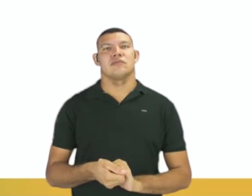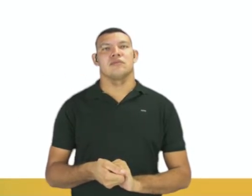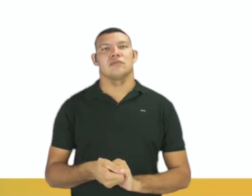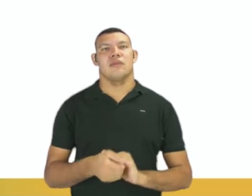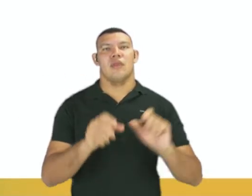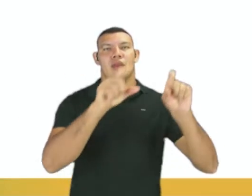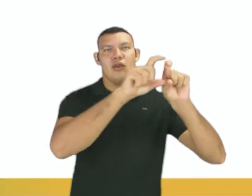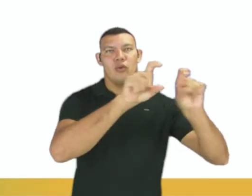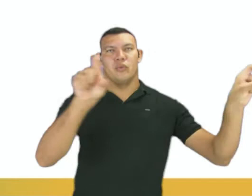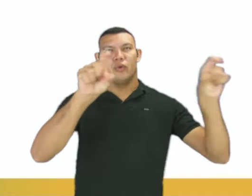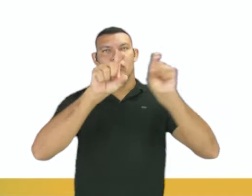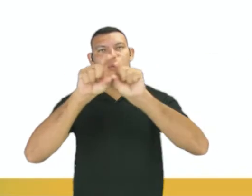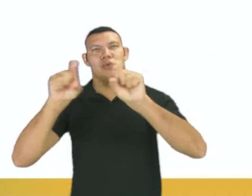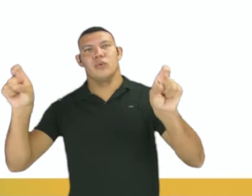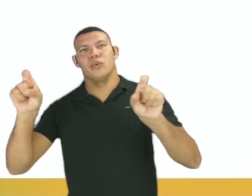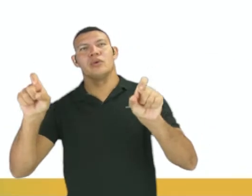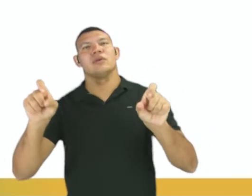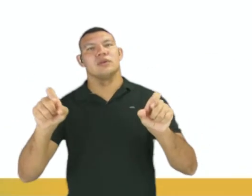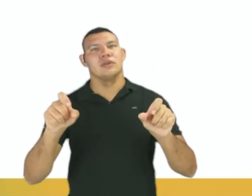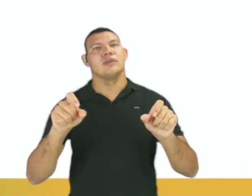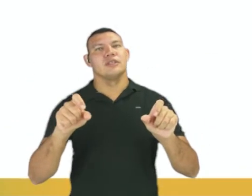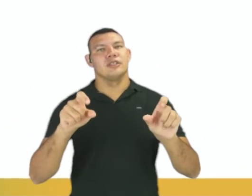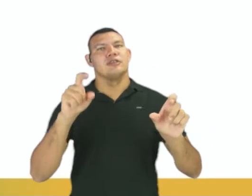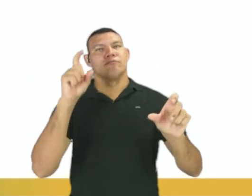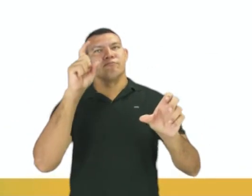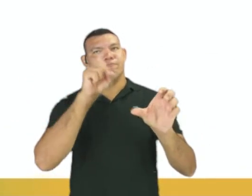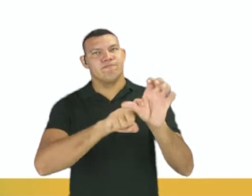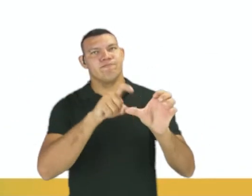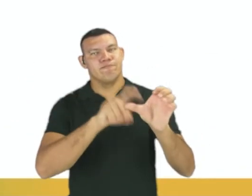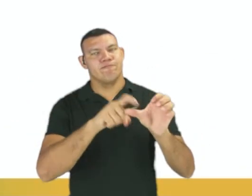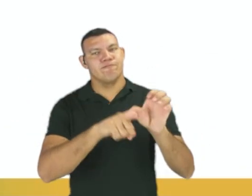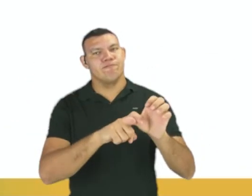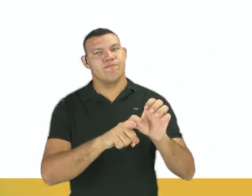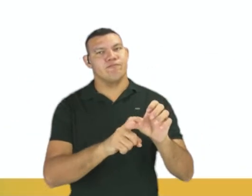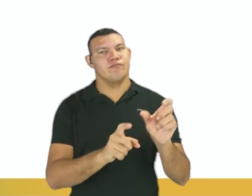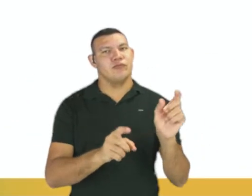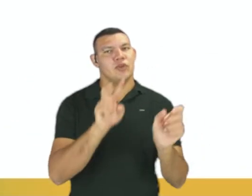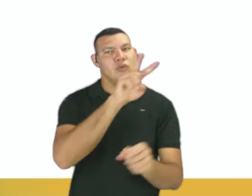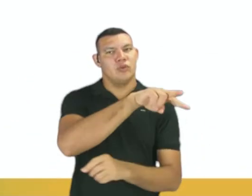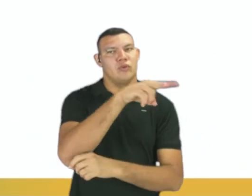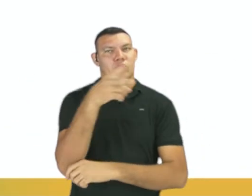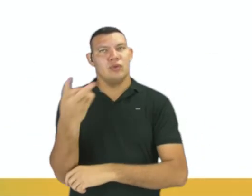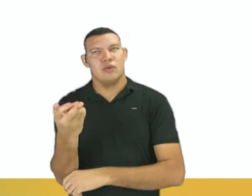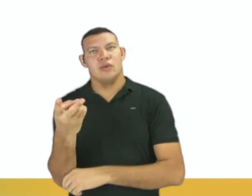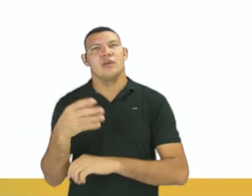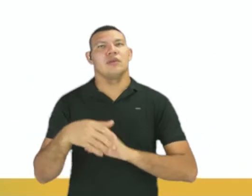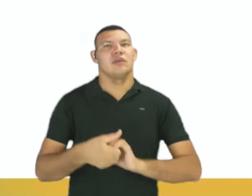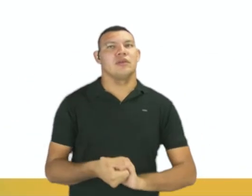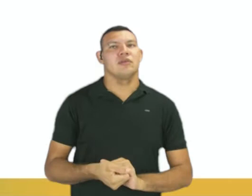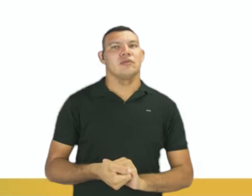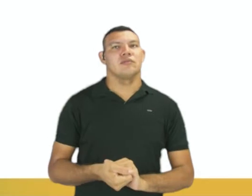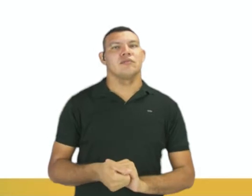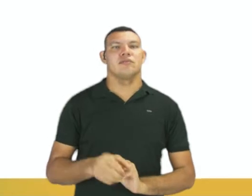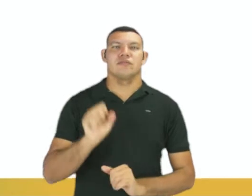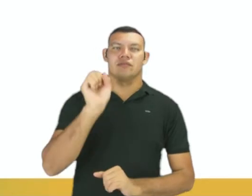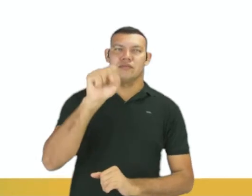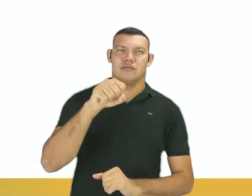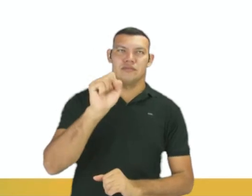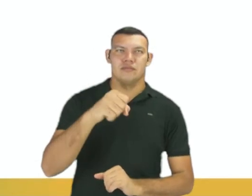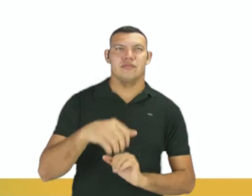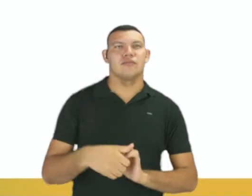interdependência de sintática entre simples e são chamadas de coordenadas houve uma troca aqui